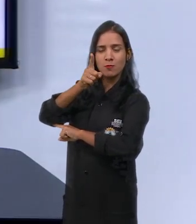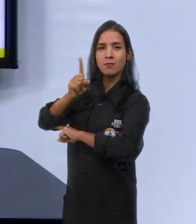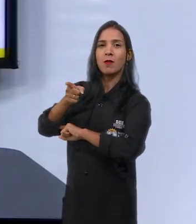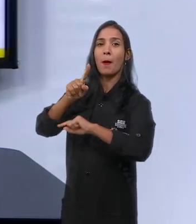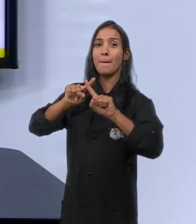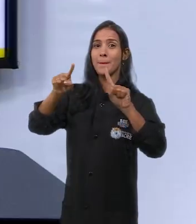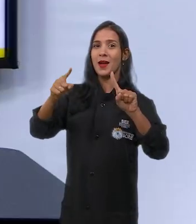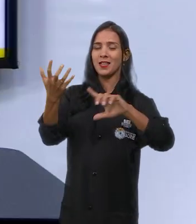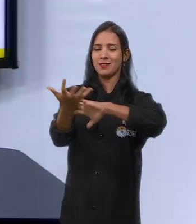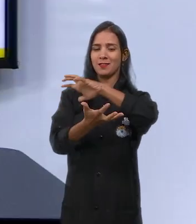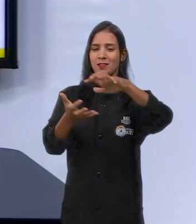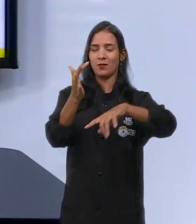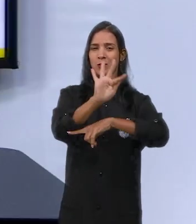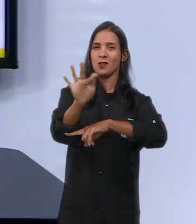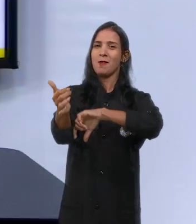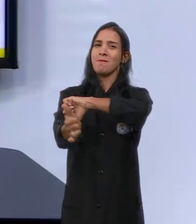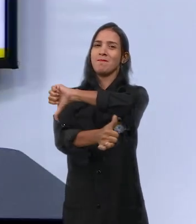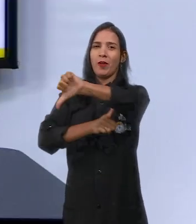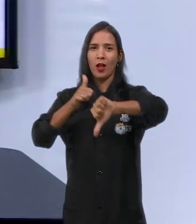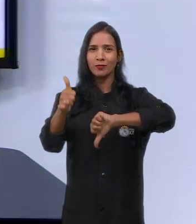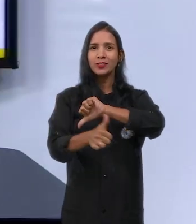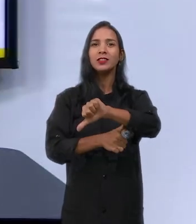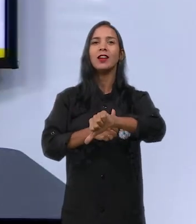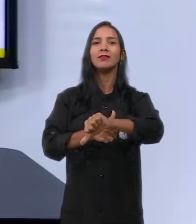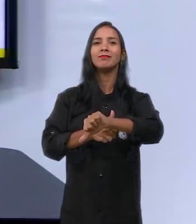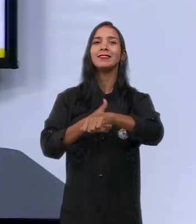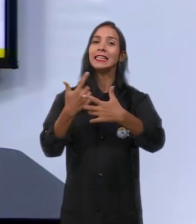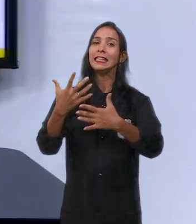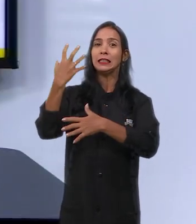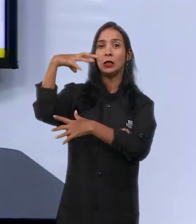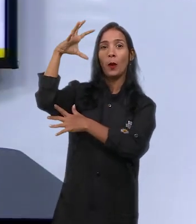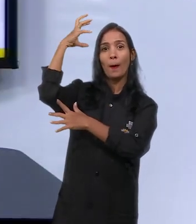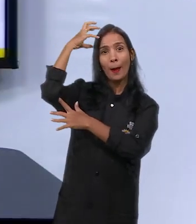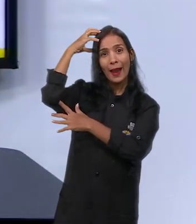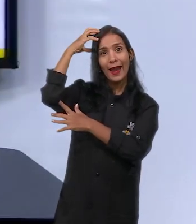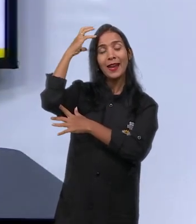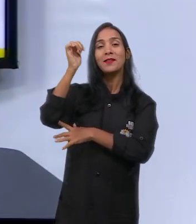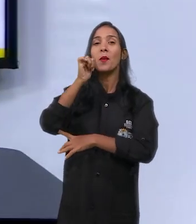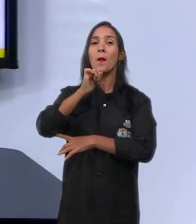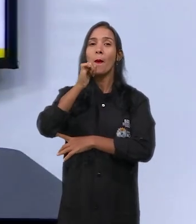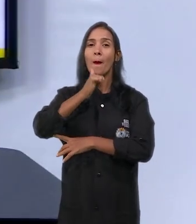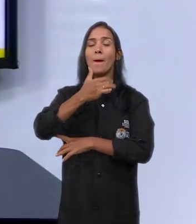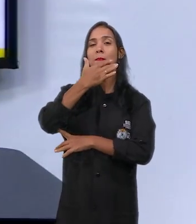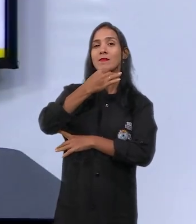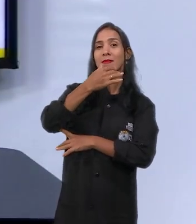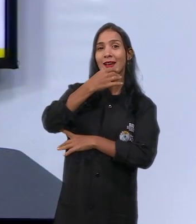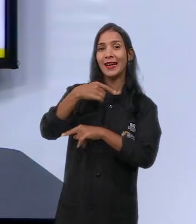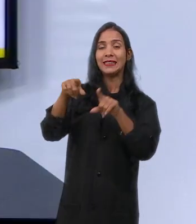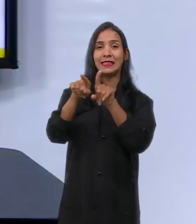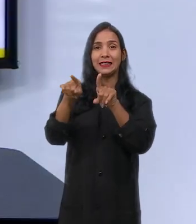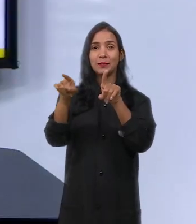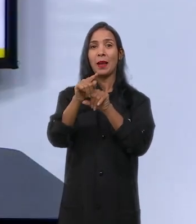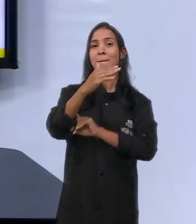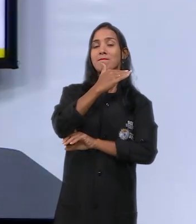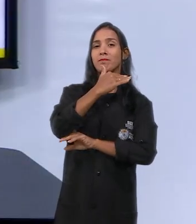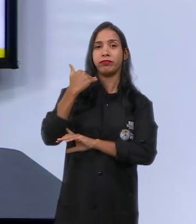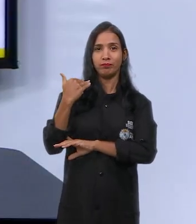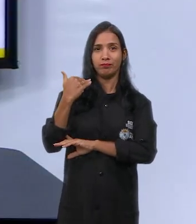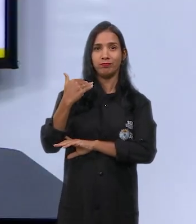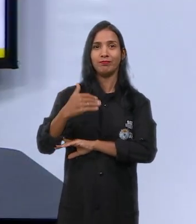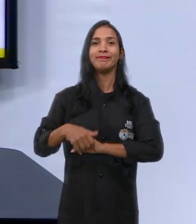isso. Inclusive, mandando o rei e a rainha para onde? Para a guilhotina. Ok?